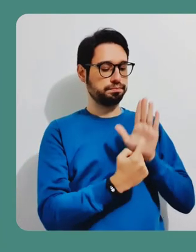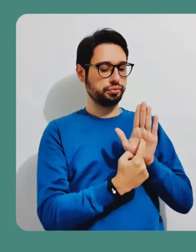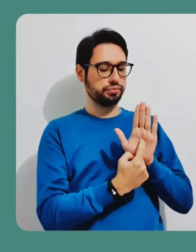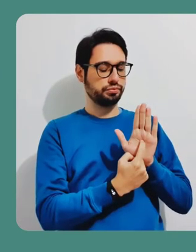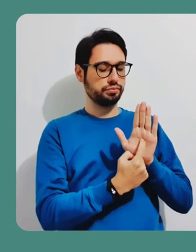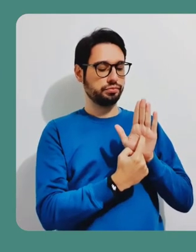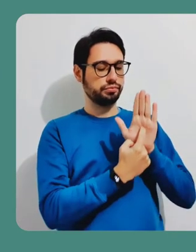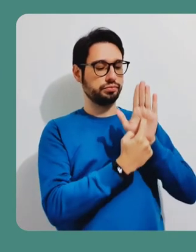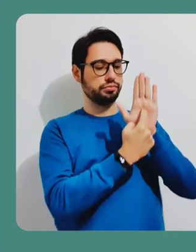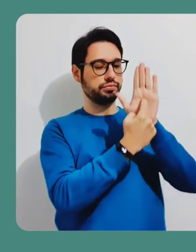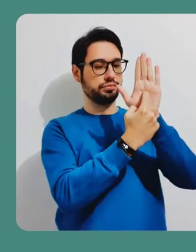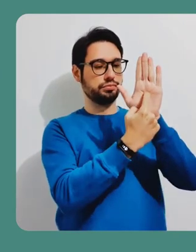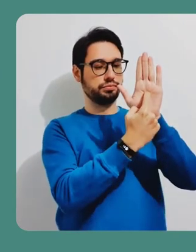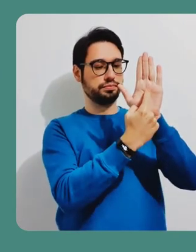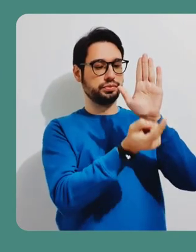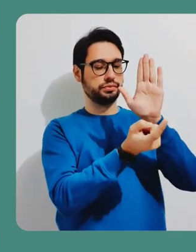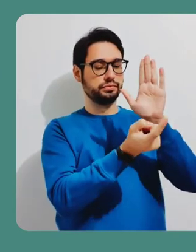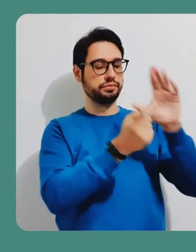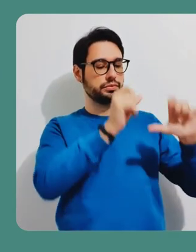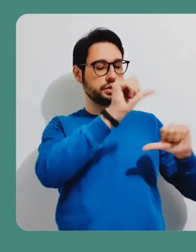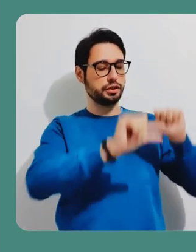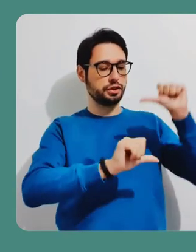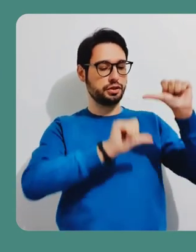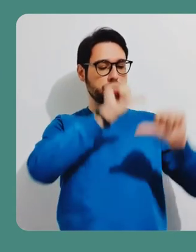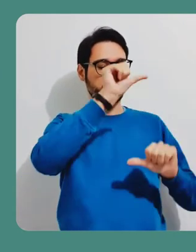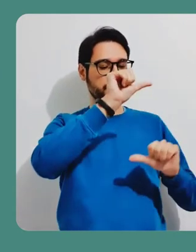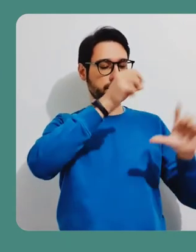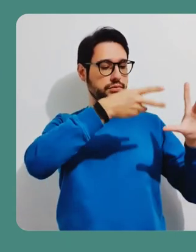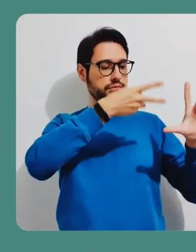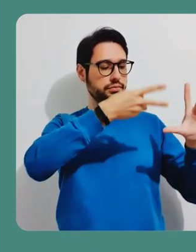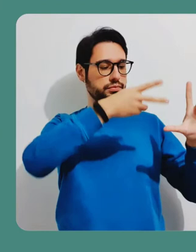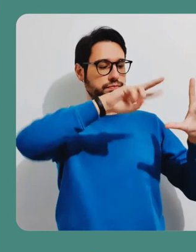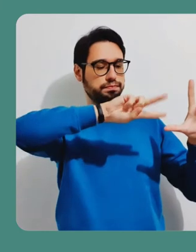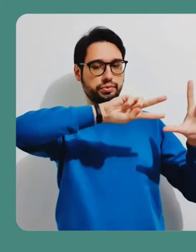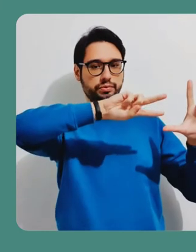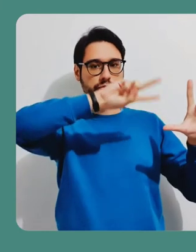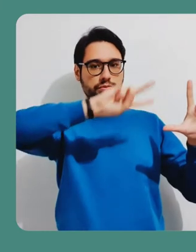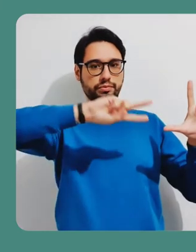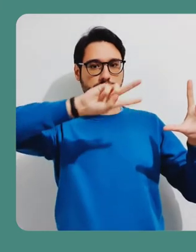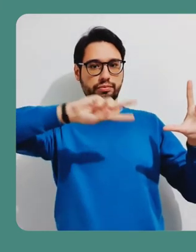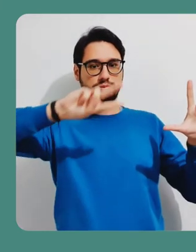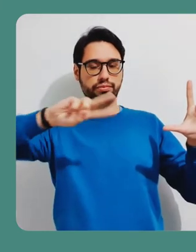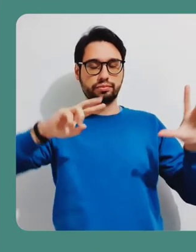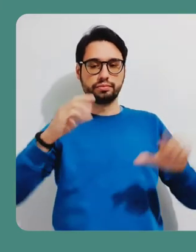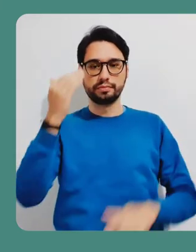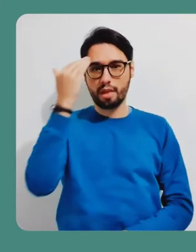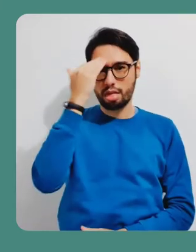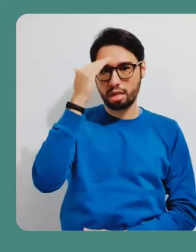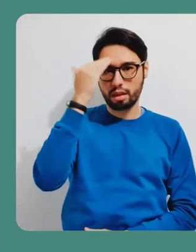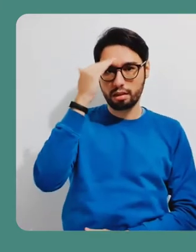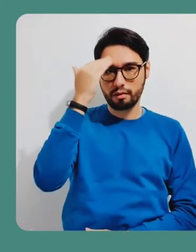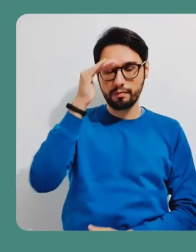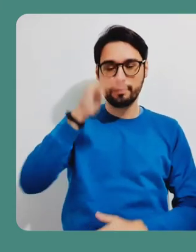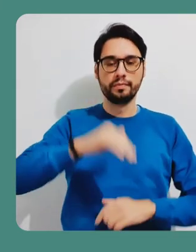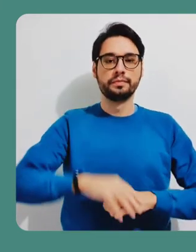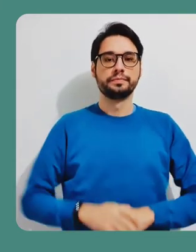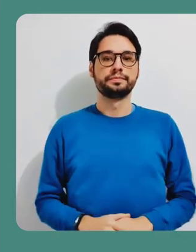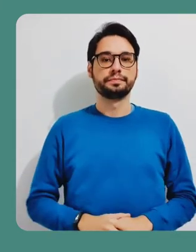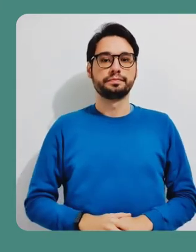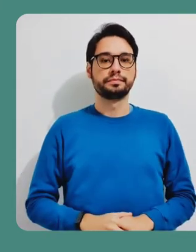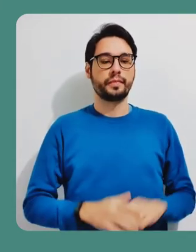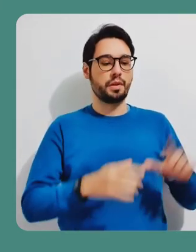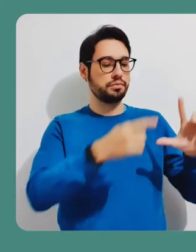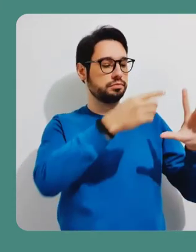parte de cima ou seja ela vai se tornar a primeira faixa ea faixa com o sua voz